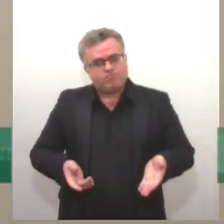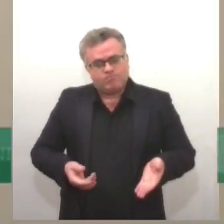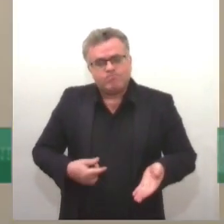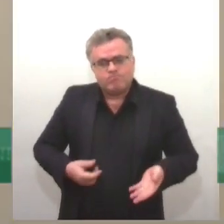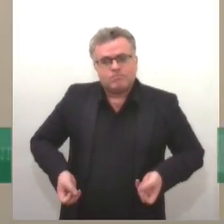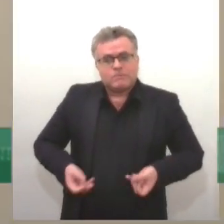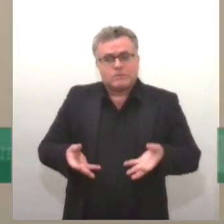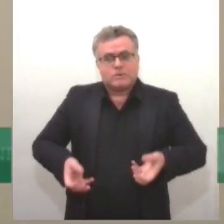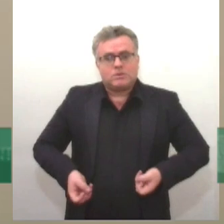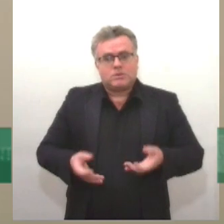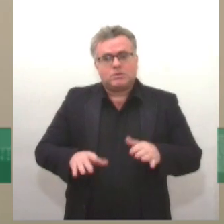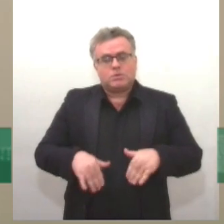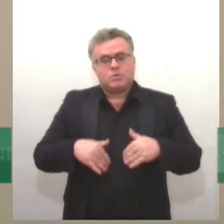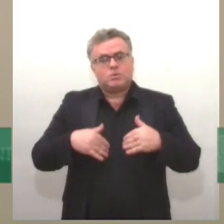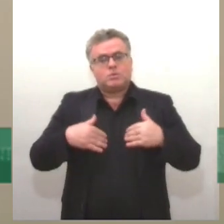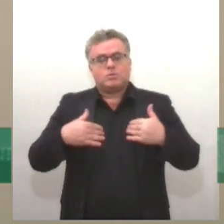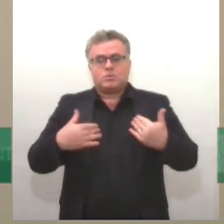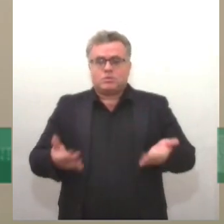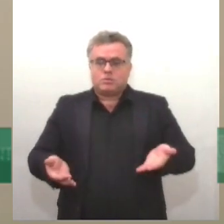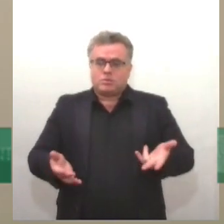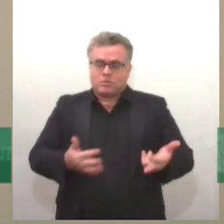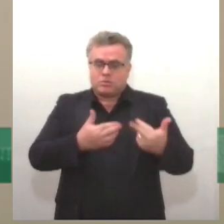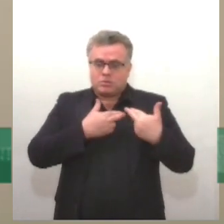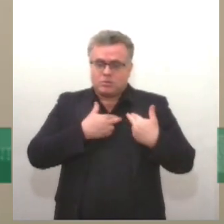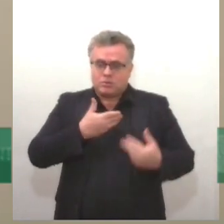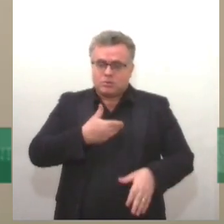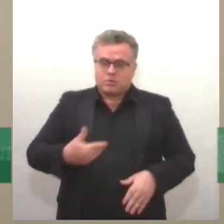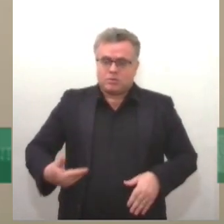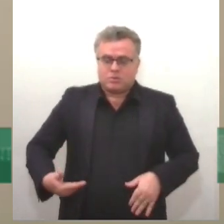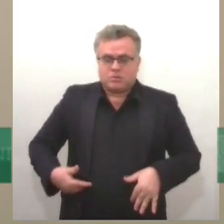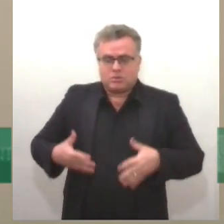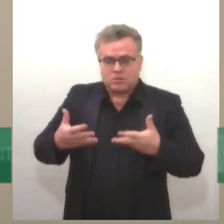e assume. Por isso que a Lei de Responsabilidade Fiscal